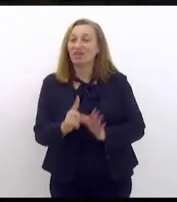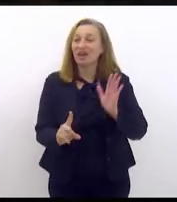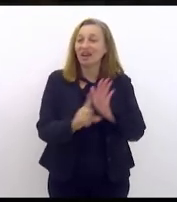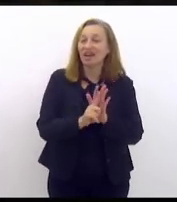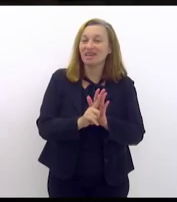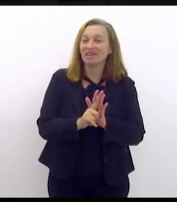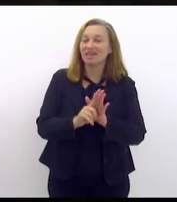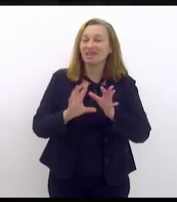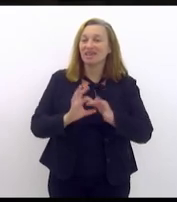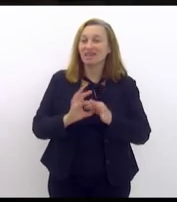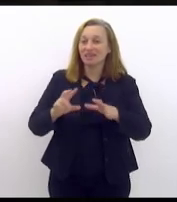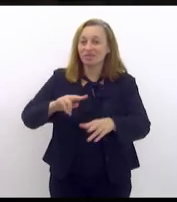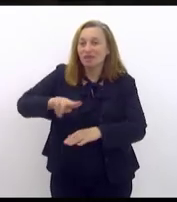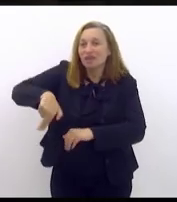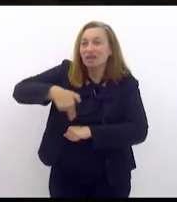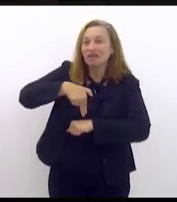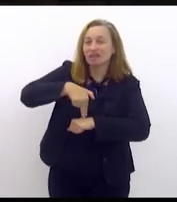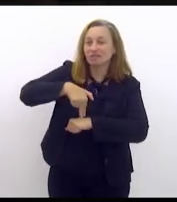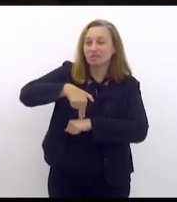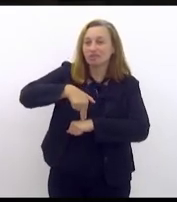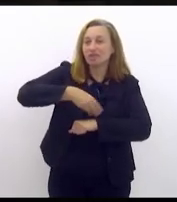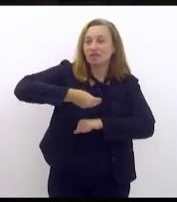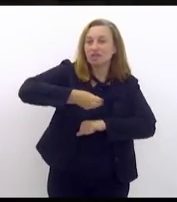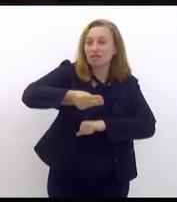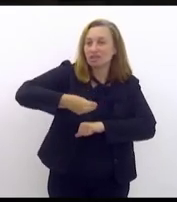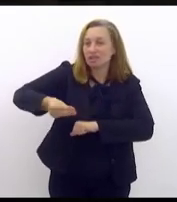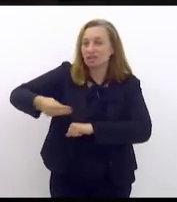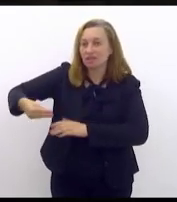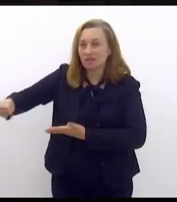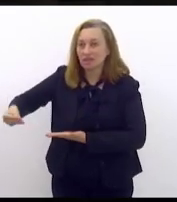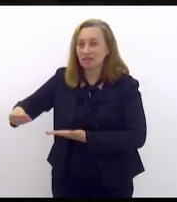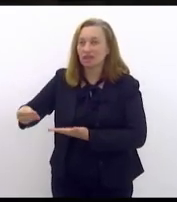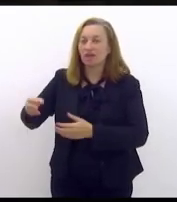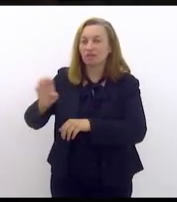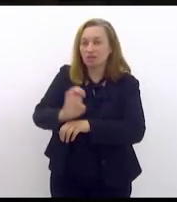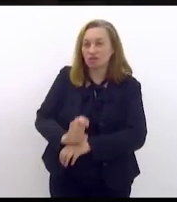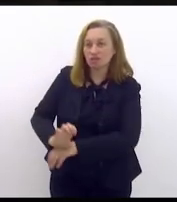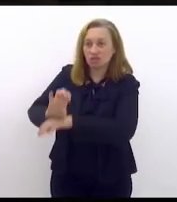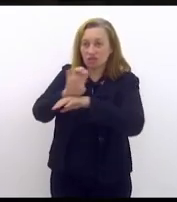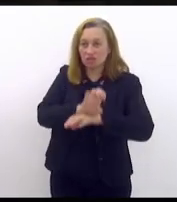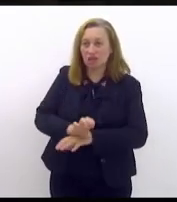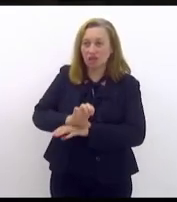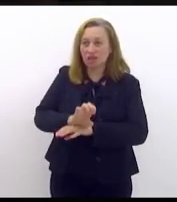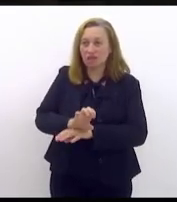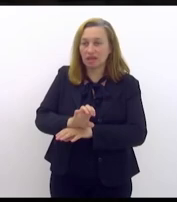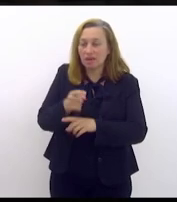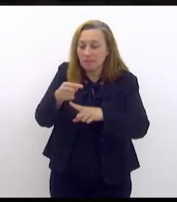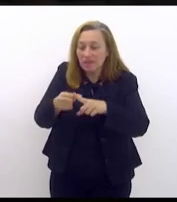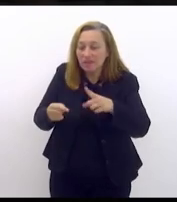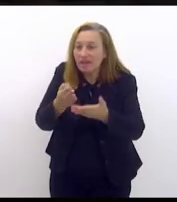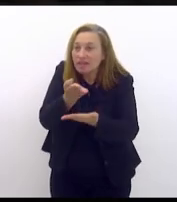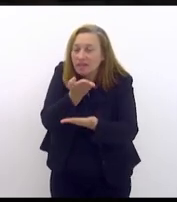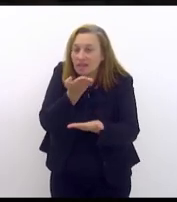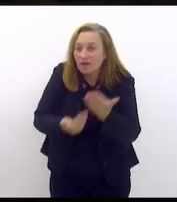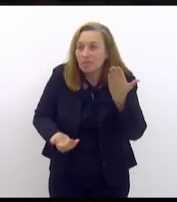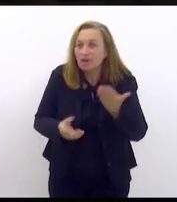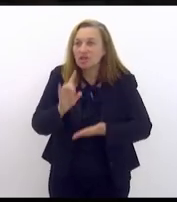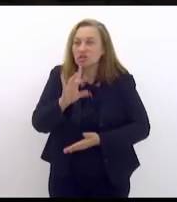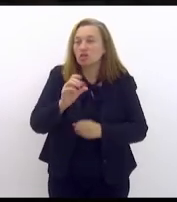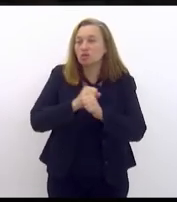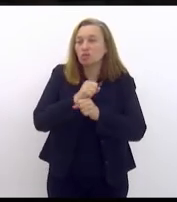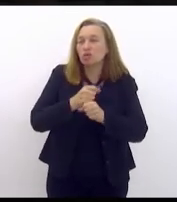União repasse aos estados e municípios parte dessa perda só e somente do